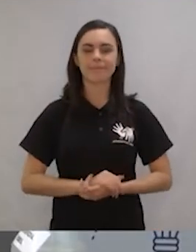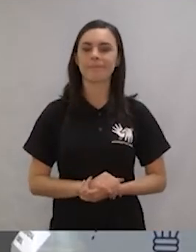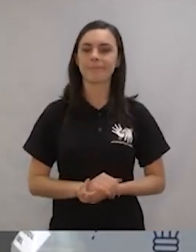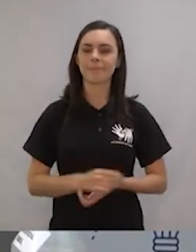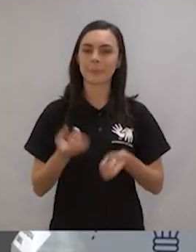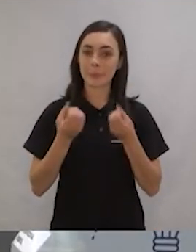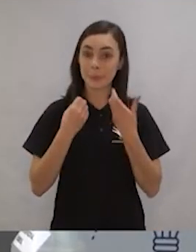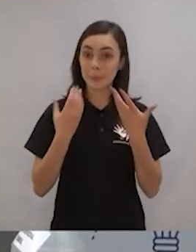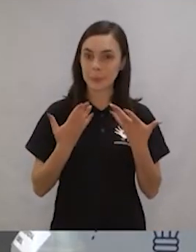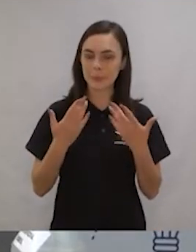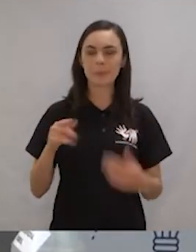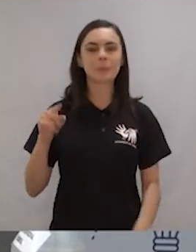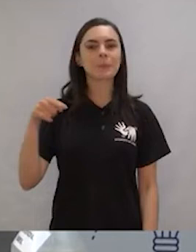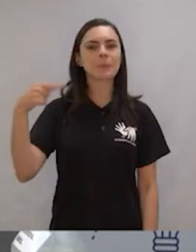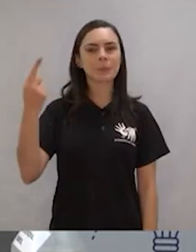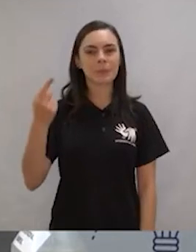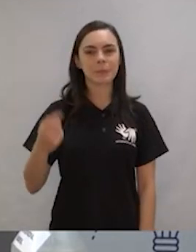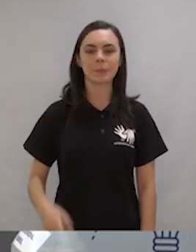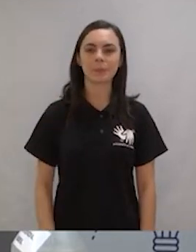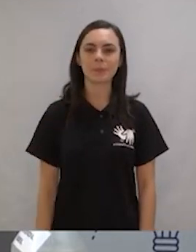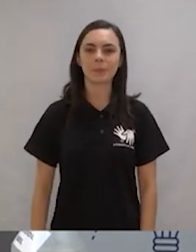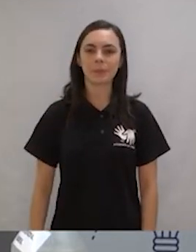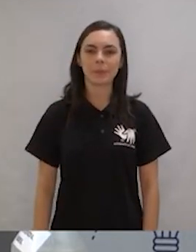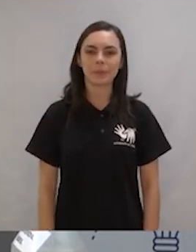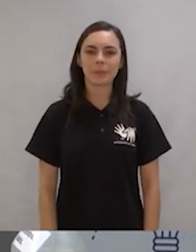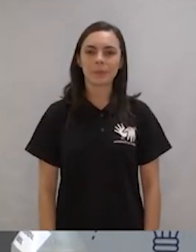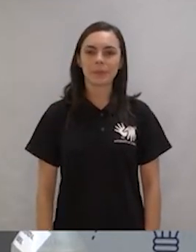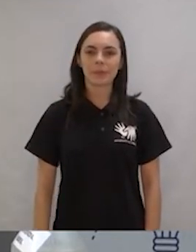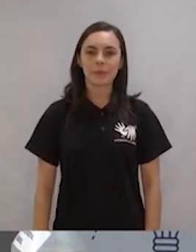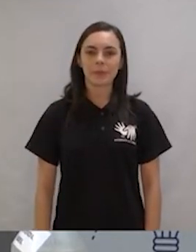Certo? Muito bem. Vamos para o próximo?